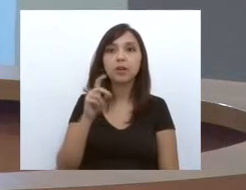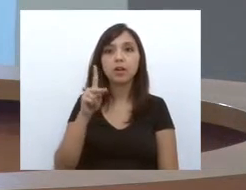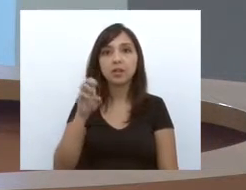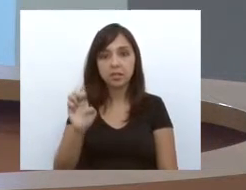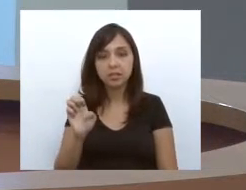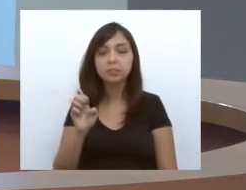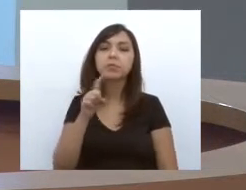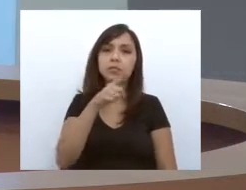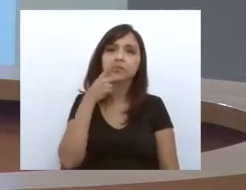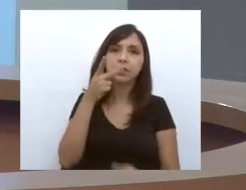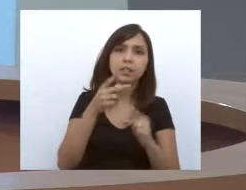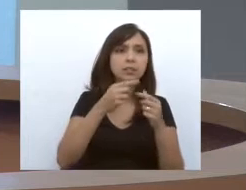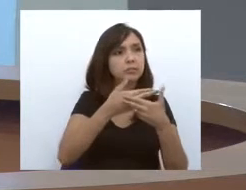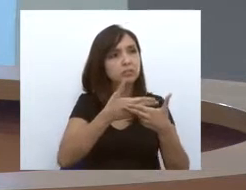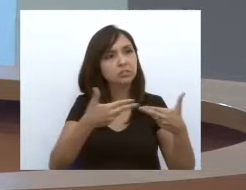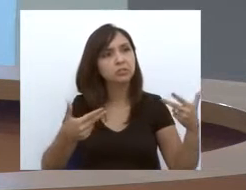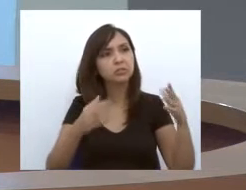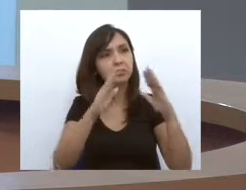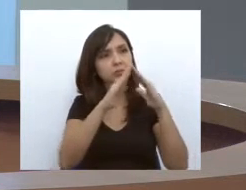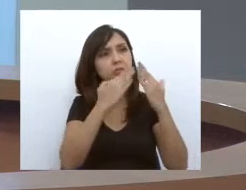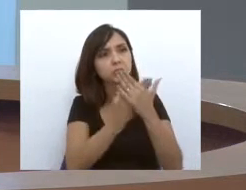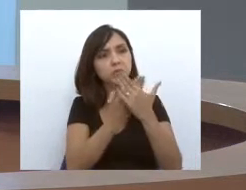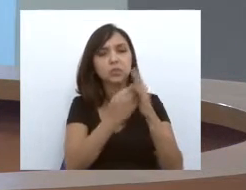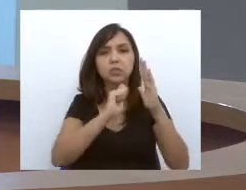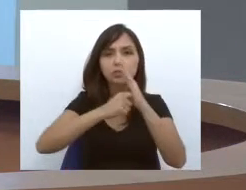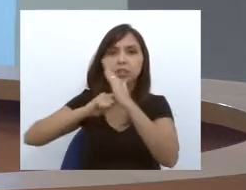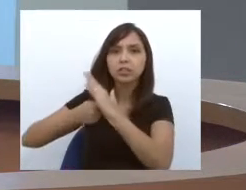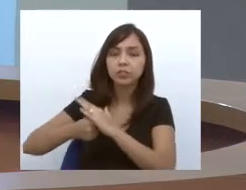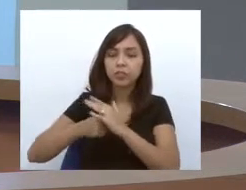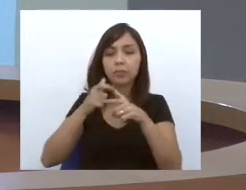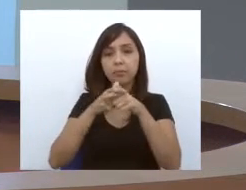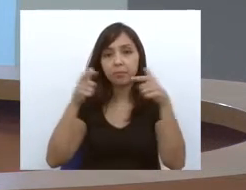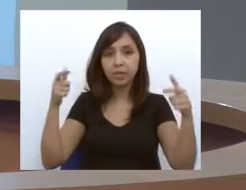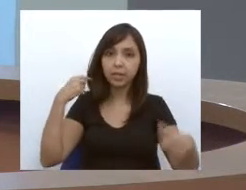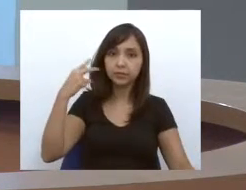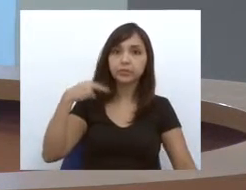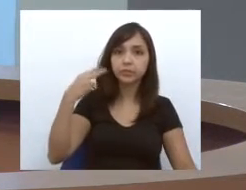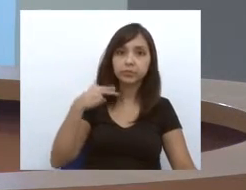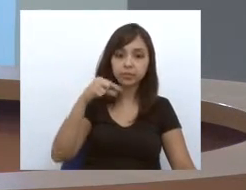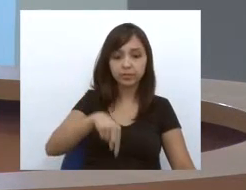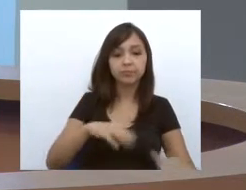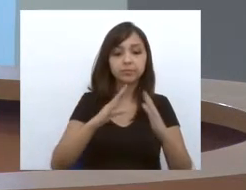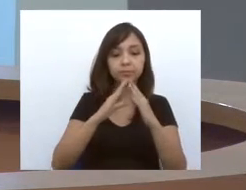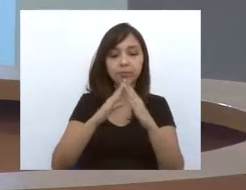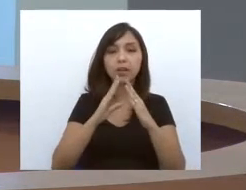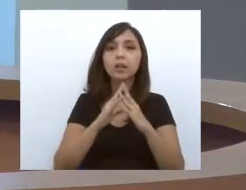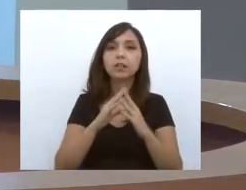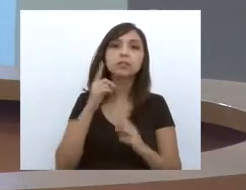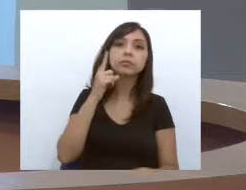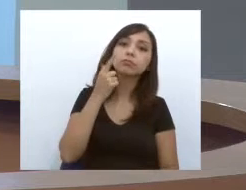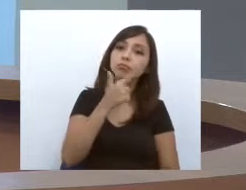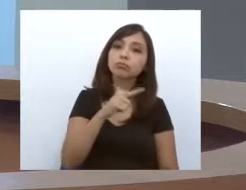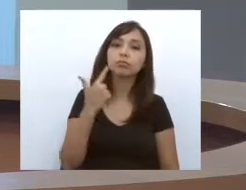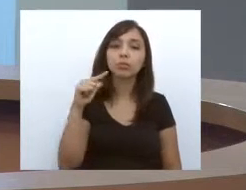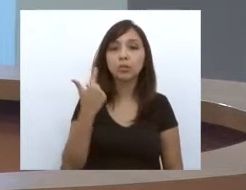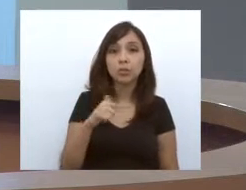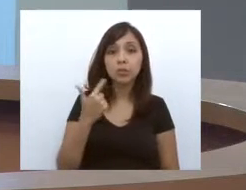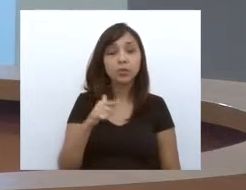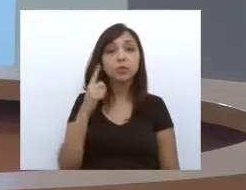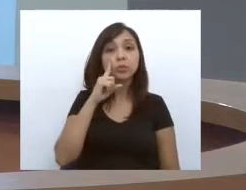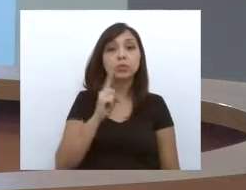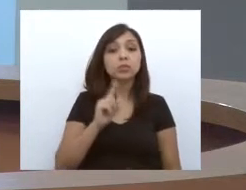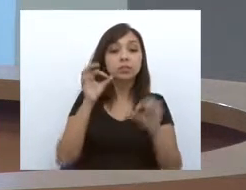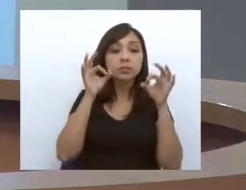fechar dezenas de escolas. A maioria dos vereadores nesta casa não tem o quadro real